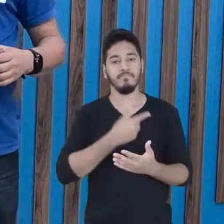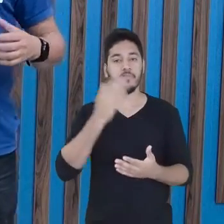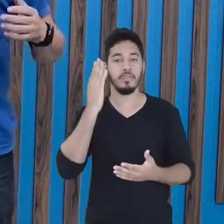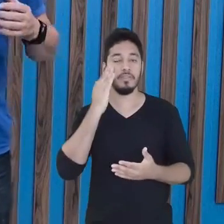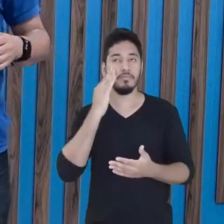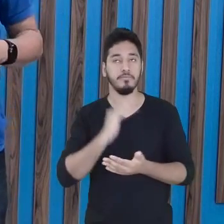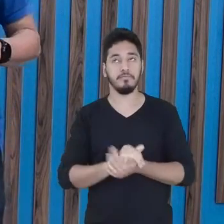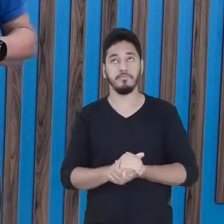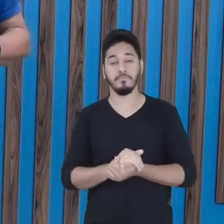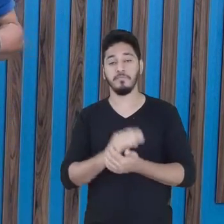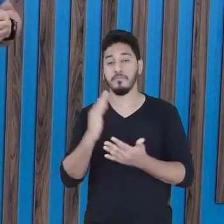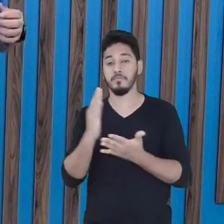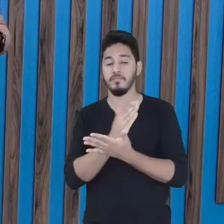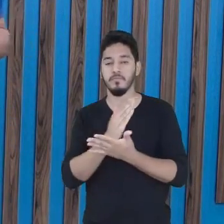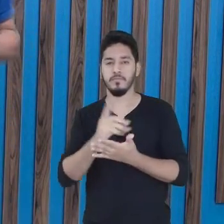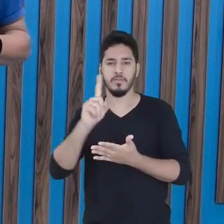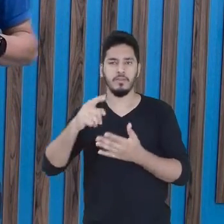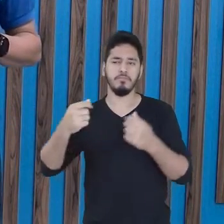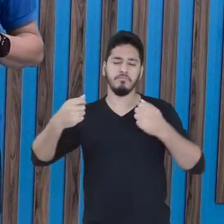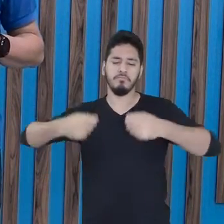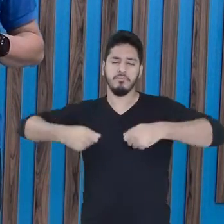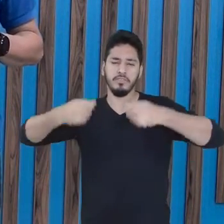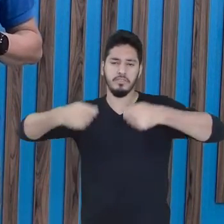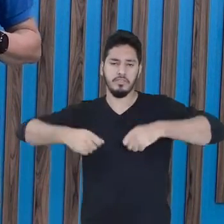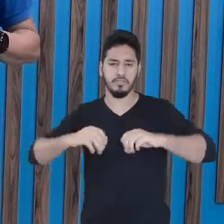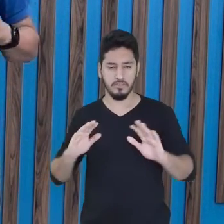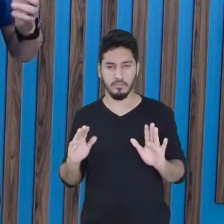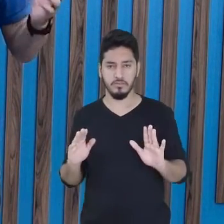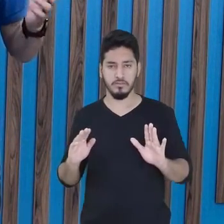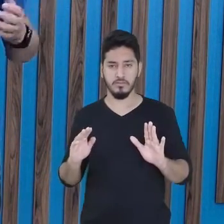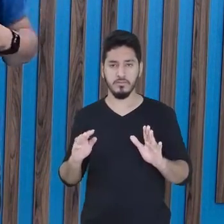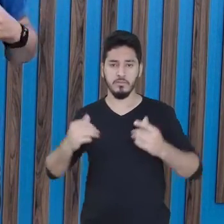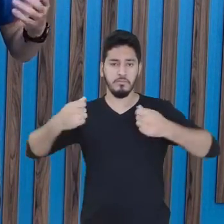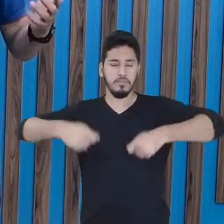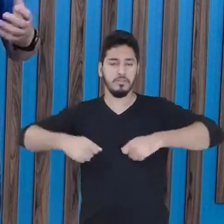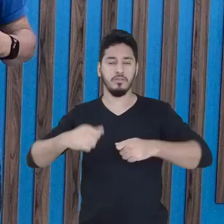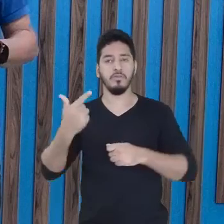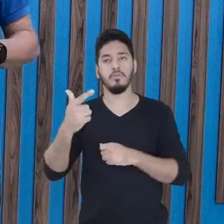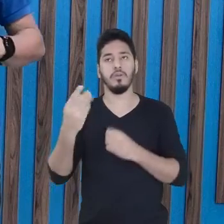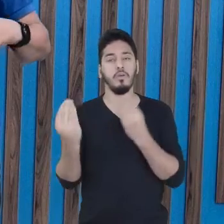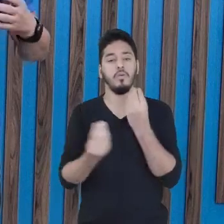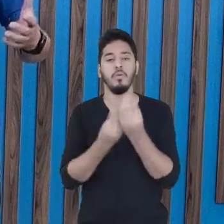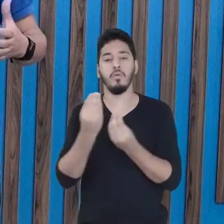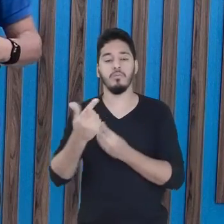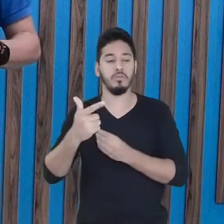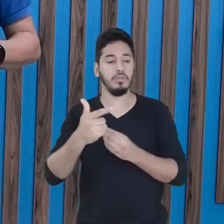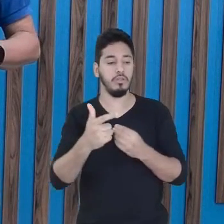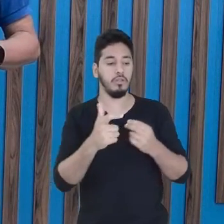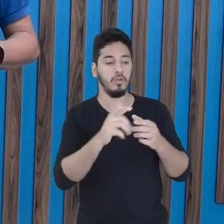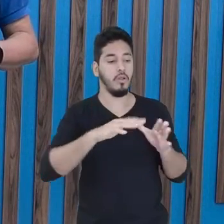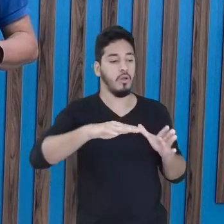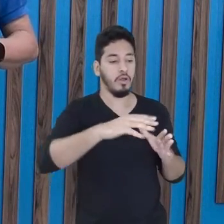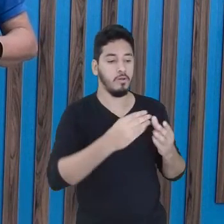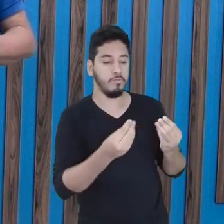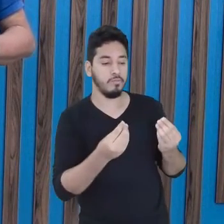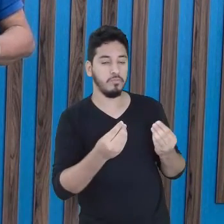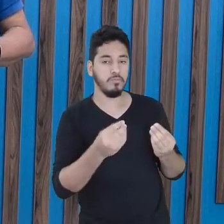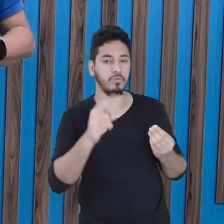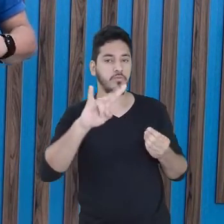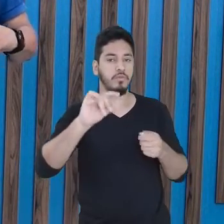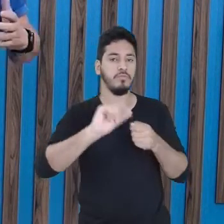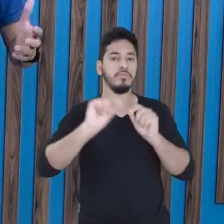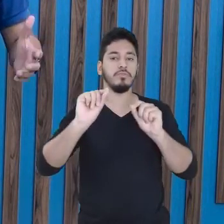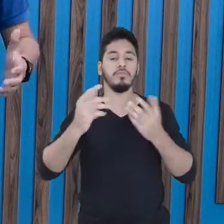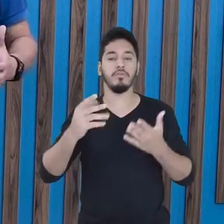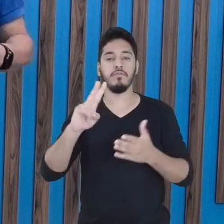entende que muitas vezes é a necessidade, não é? A necessidade, a gente não tem condições, não tem espaço. E aí, o que é que vai se fazer?